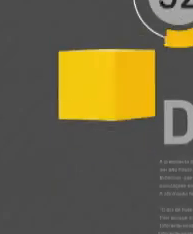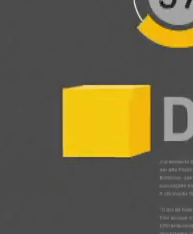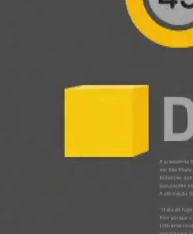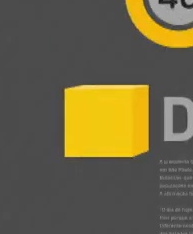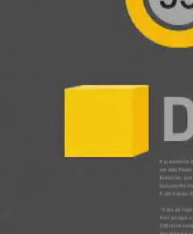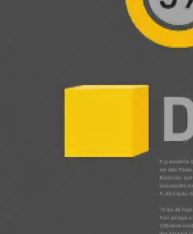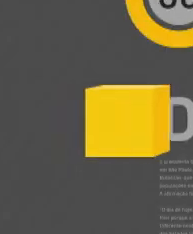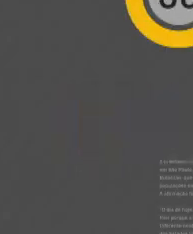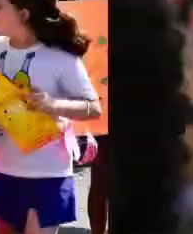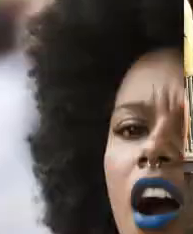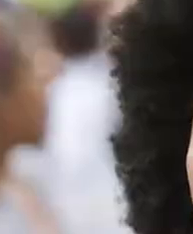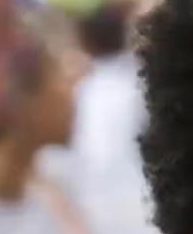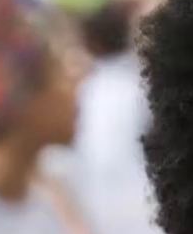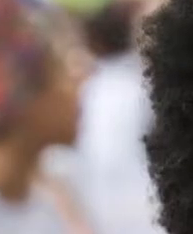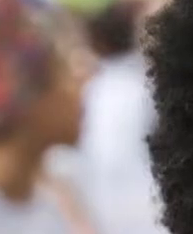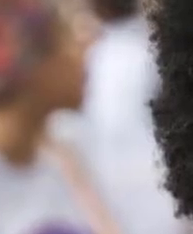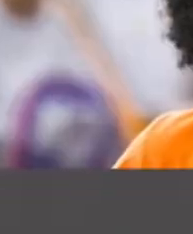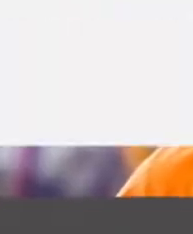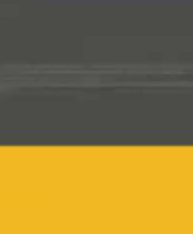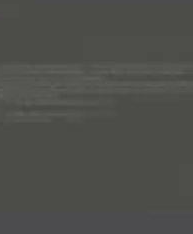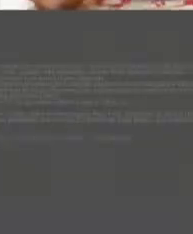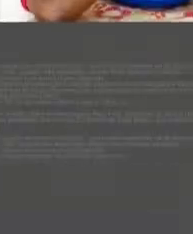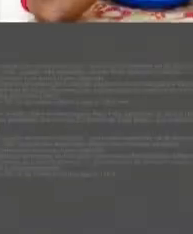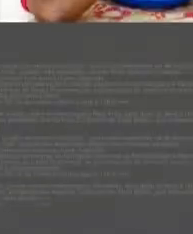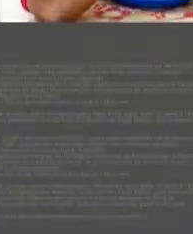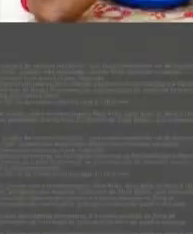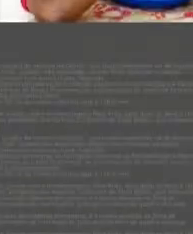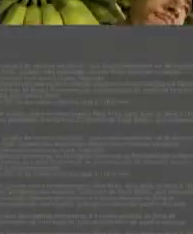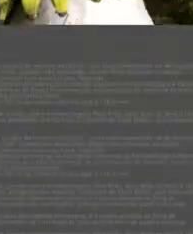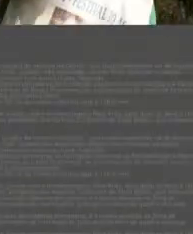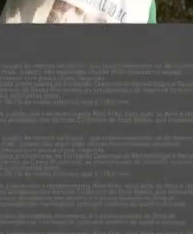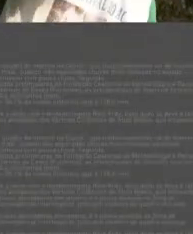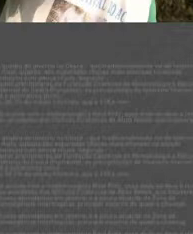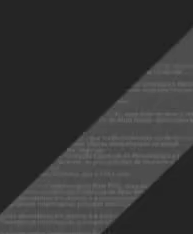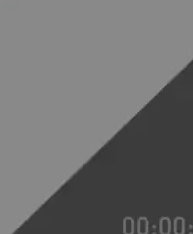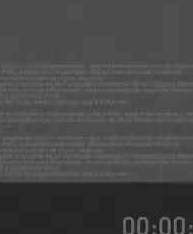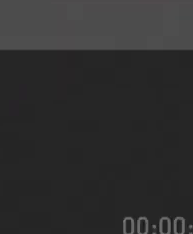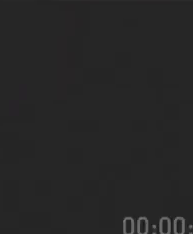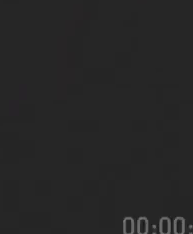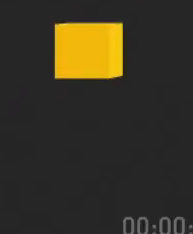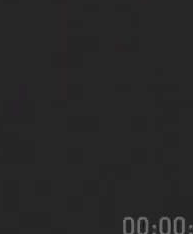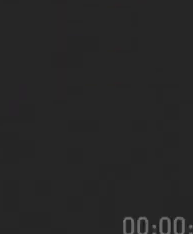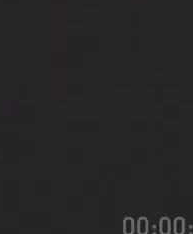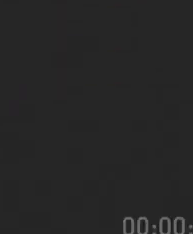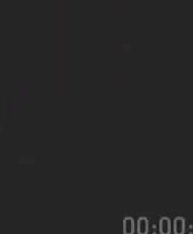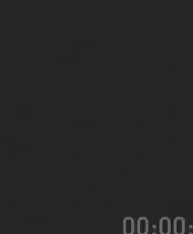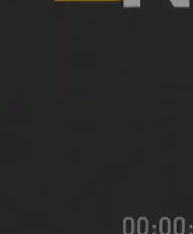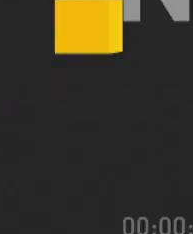Música